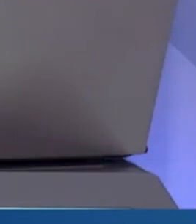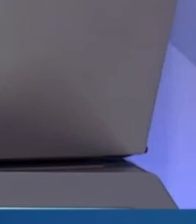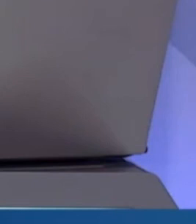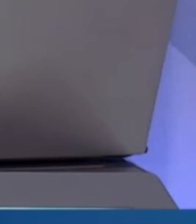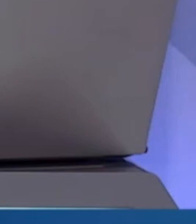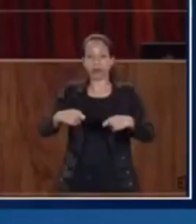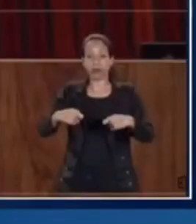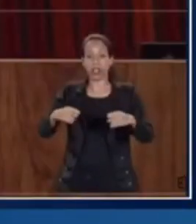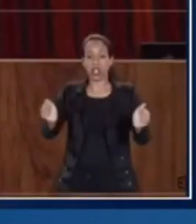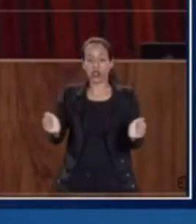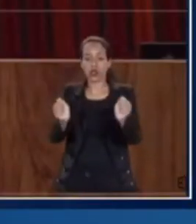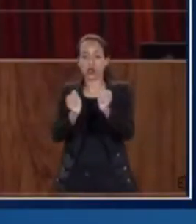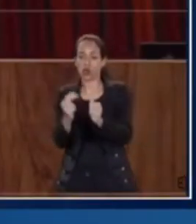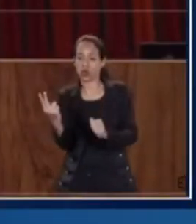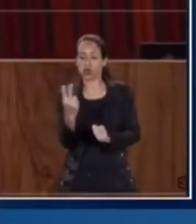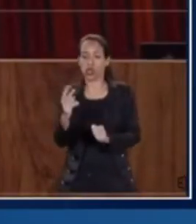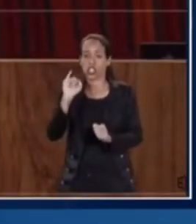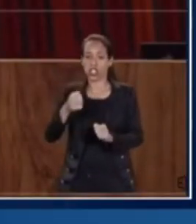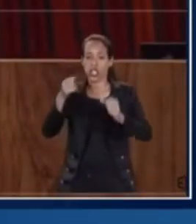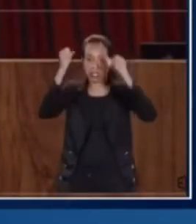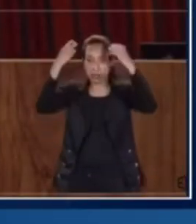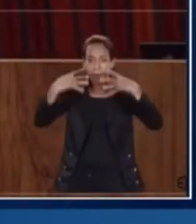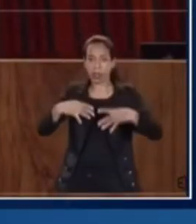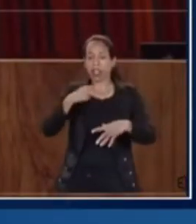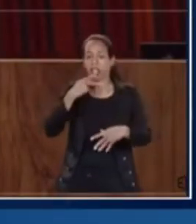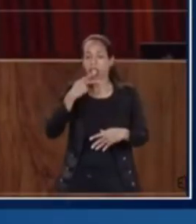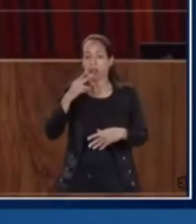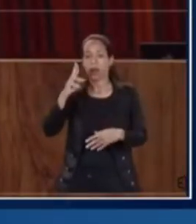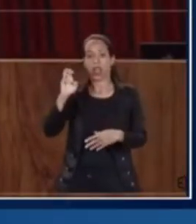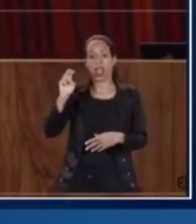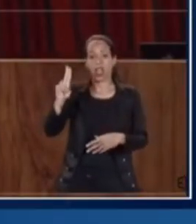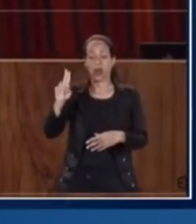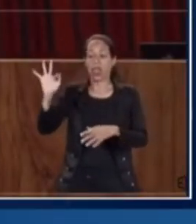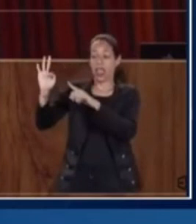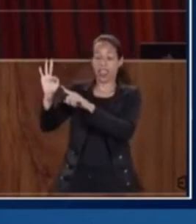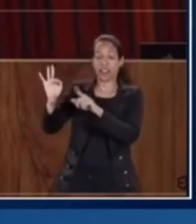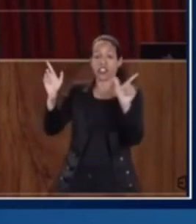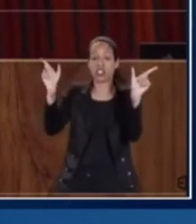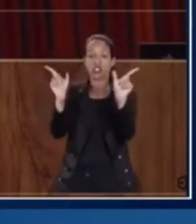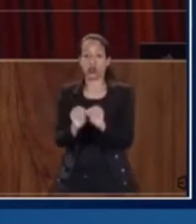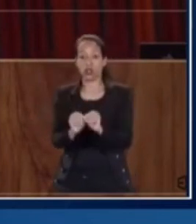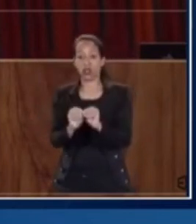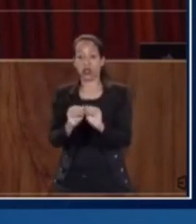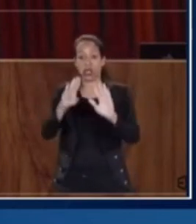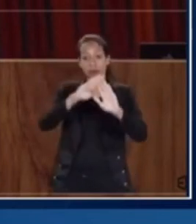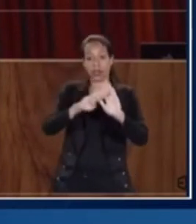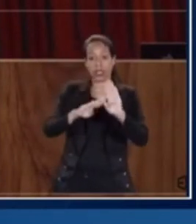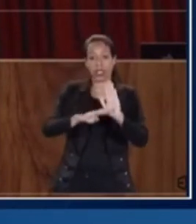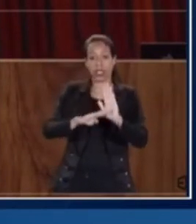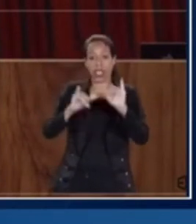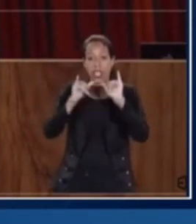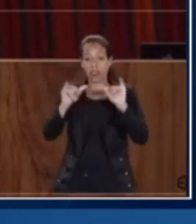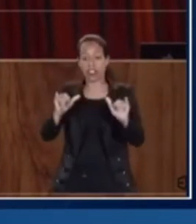PDT, o autor da ação, né, o partido autor da ação contra o Bolsonaro, e o Ministério Público, como o doutor Fernando bem disse, farão